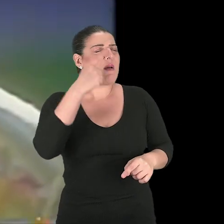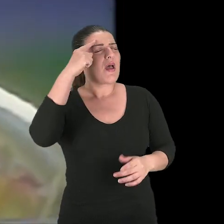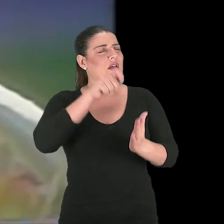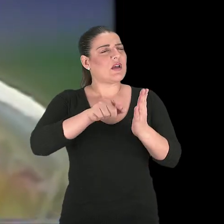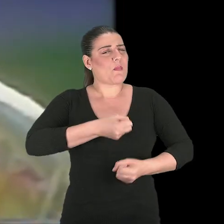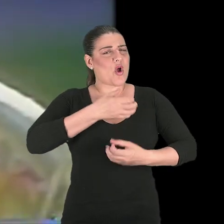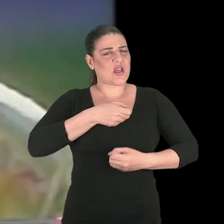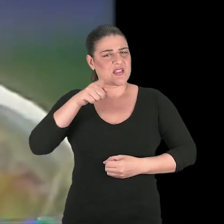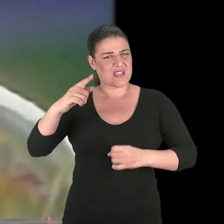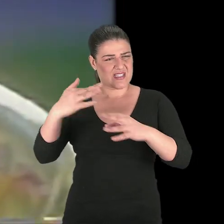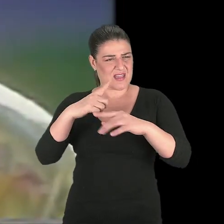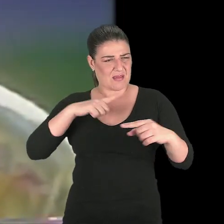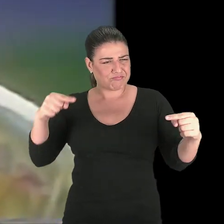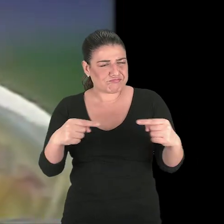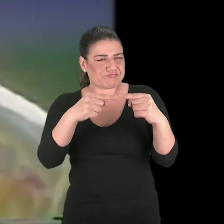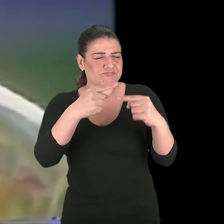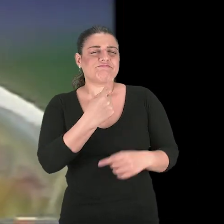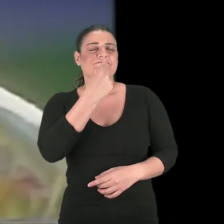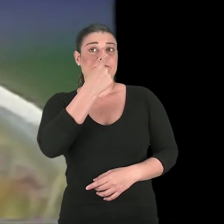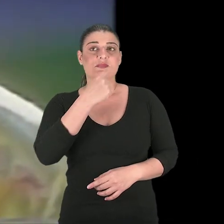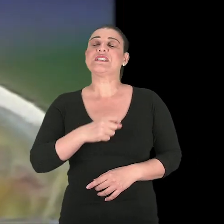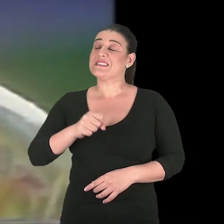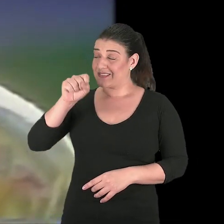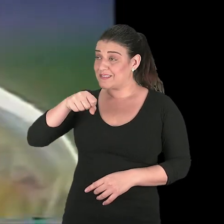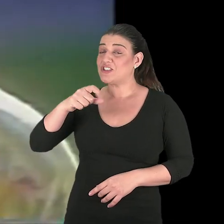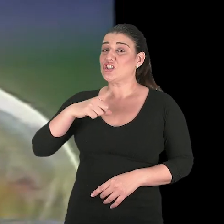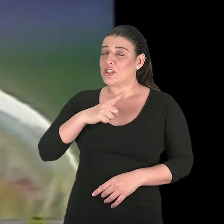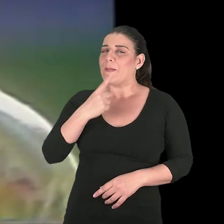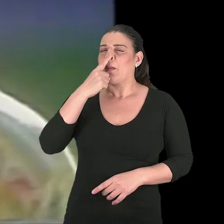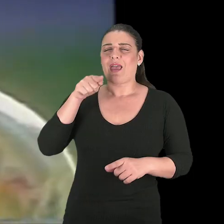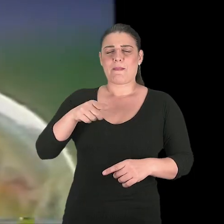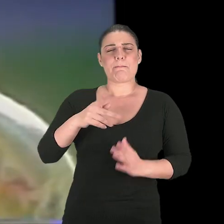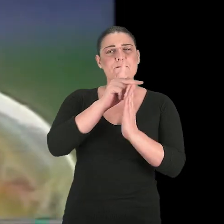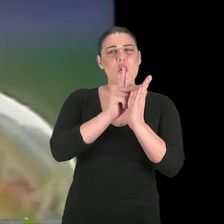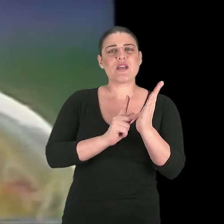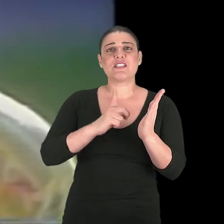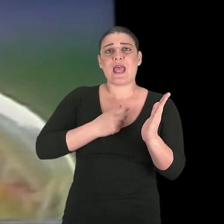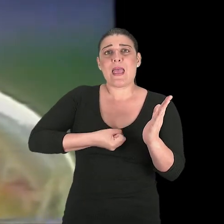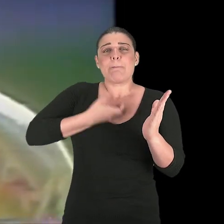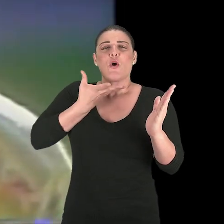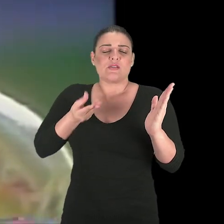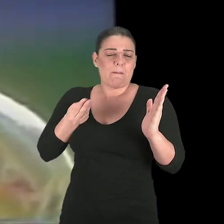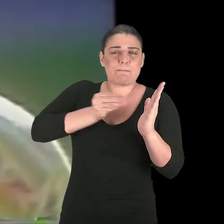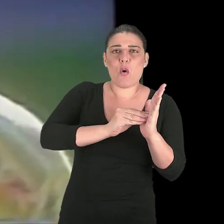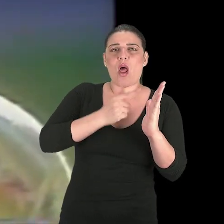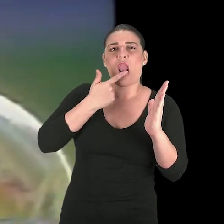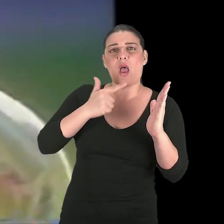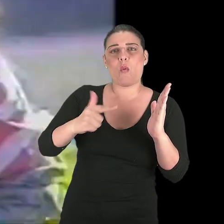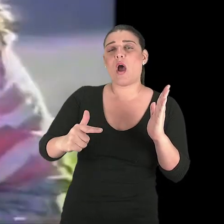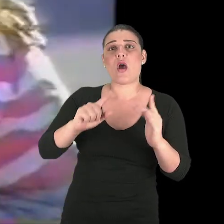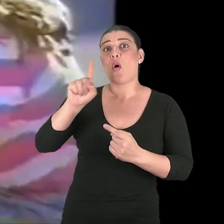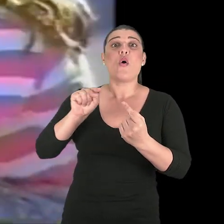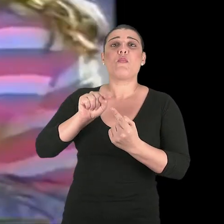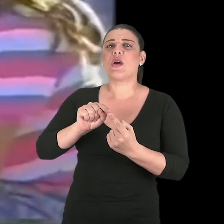sua com a cidade? É bastante afetiva, é uma poesia com uma função emotiva da linguagem, mas que se